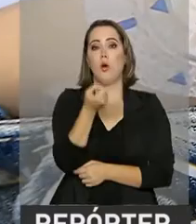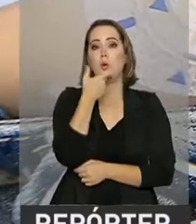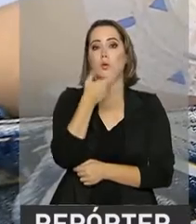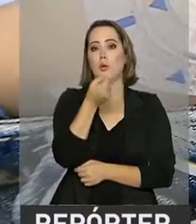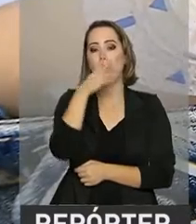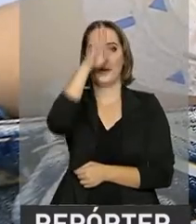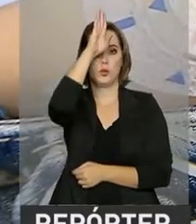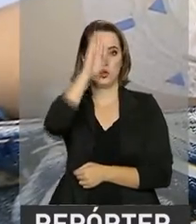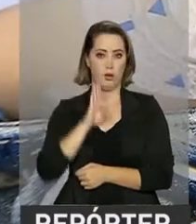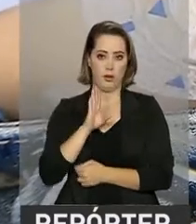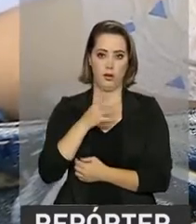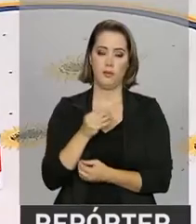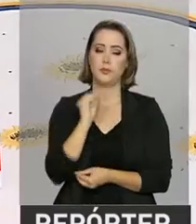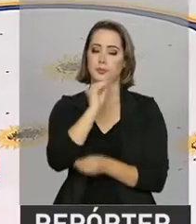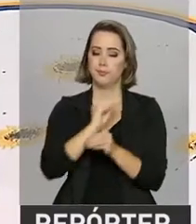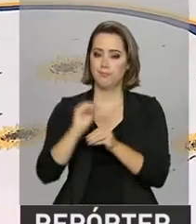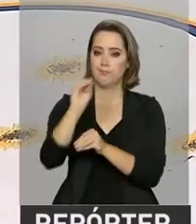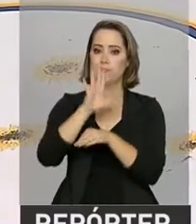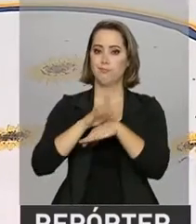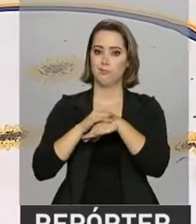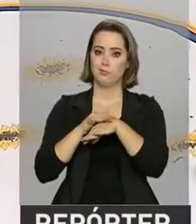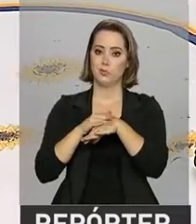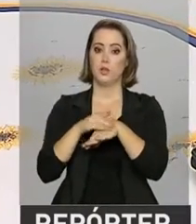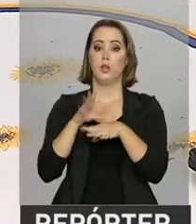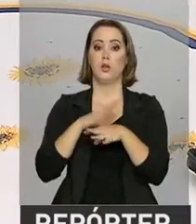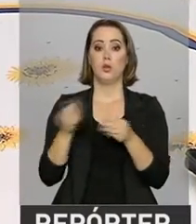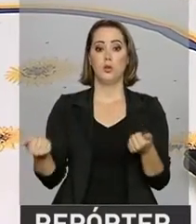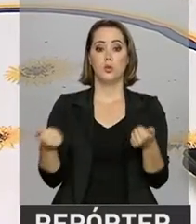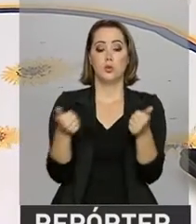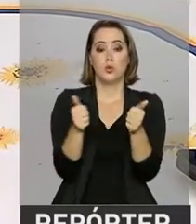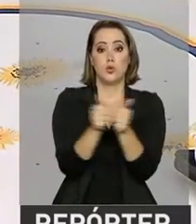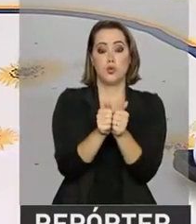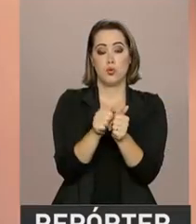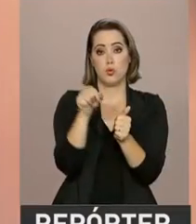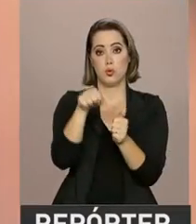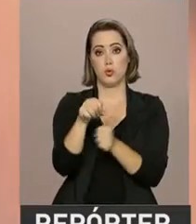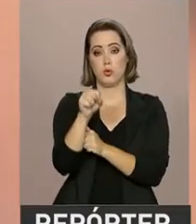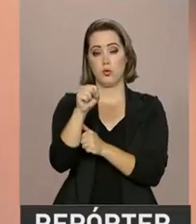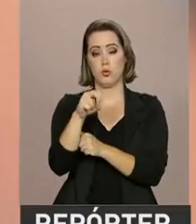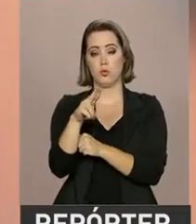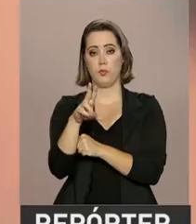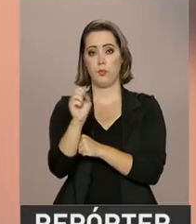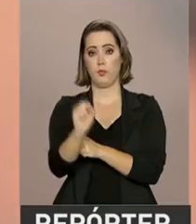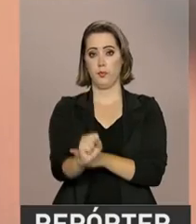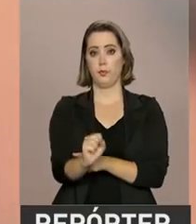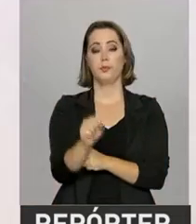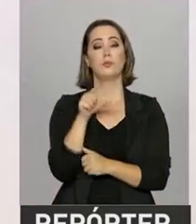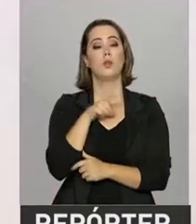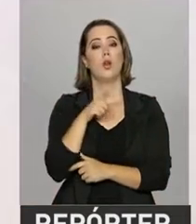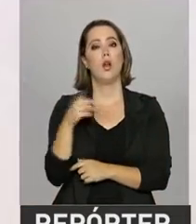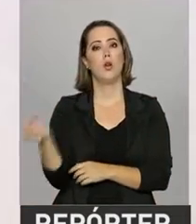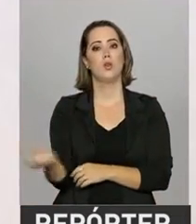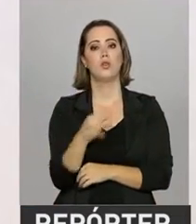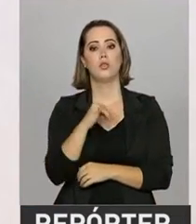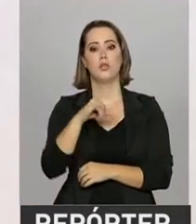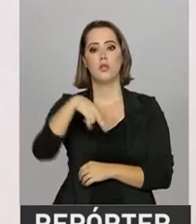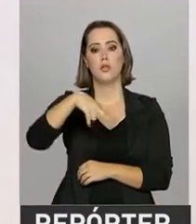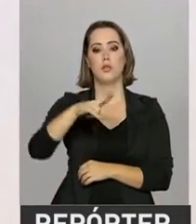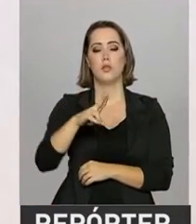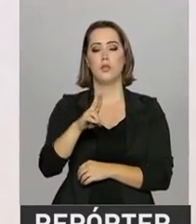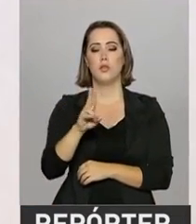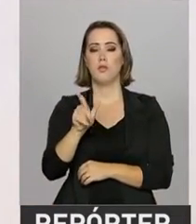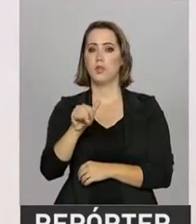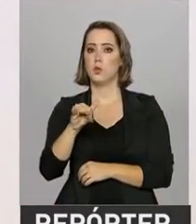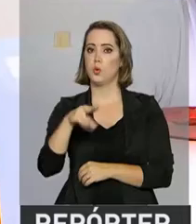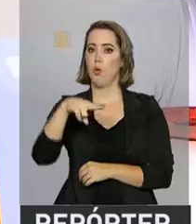para tratar a doença é que foi incorporado ao sistema único de saúde o sus a insulina na longa de